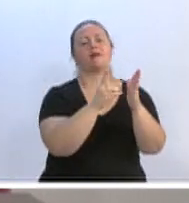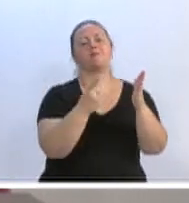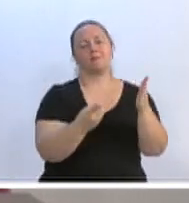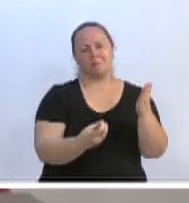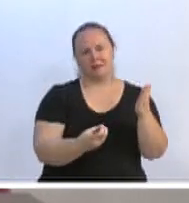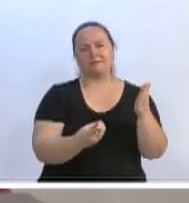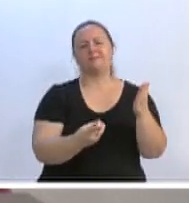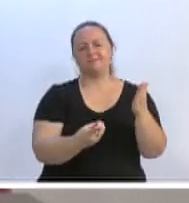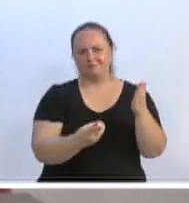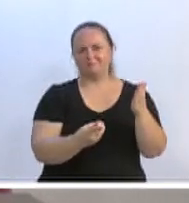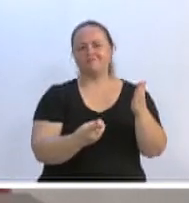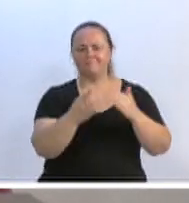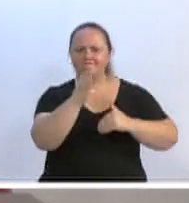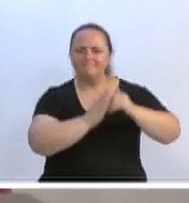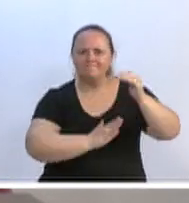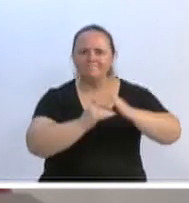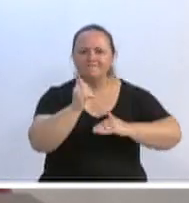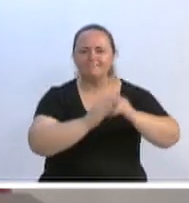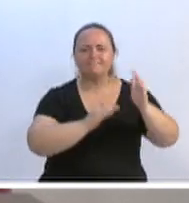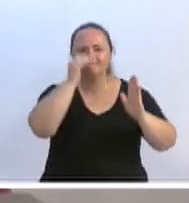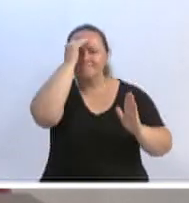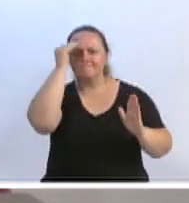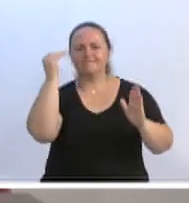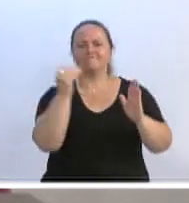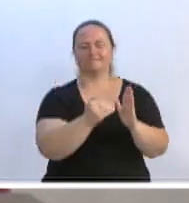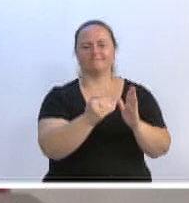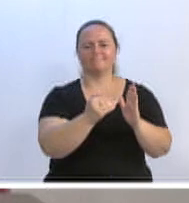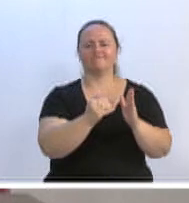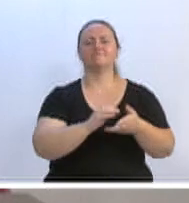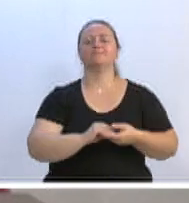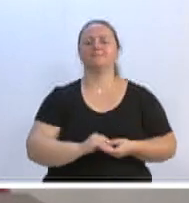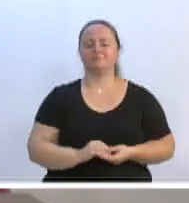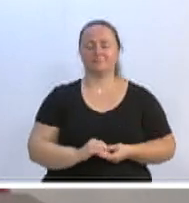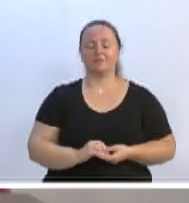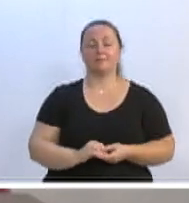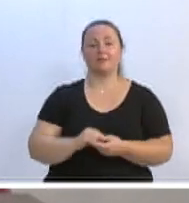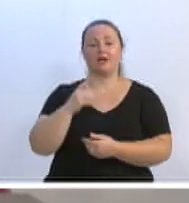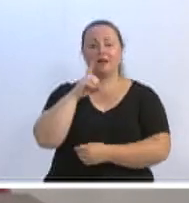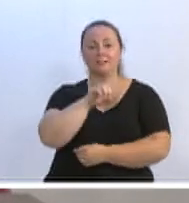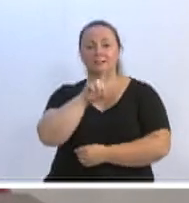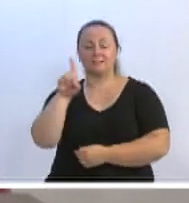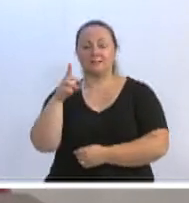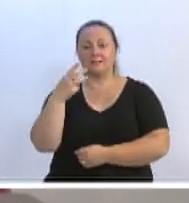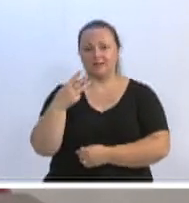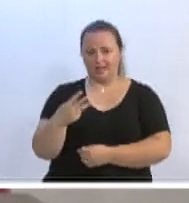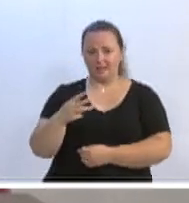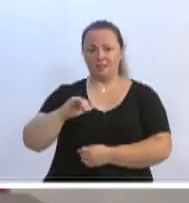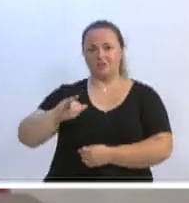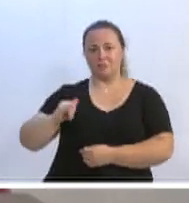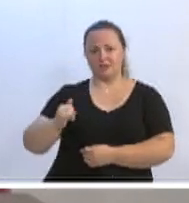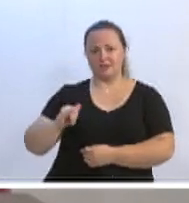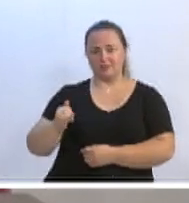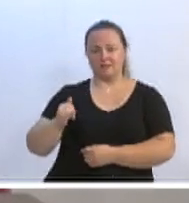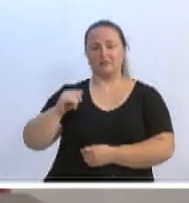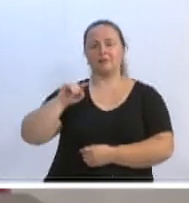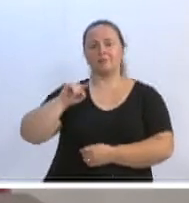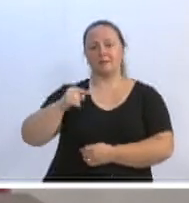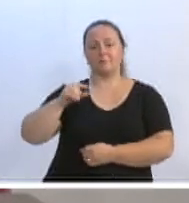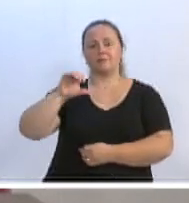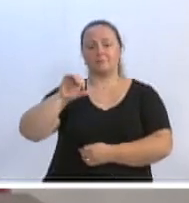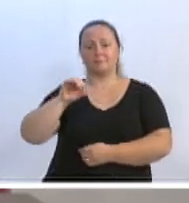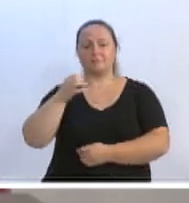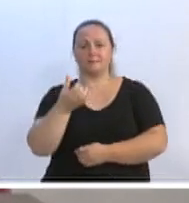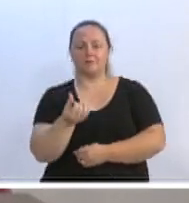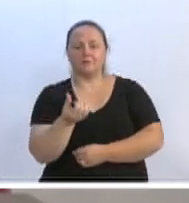Em 3 de janeiro de 1968, foi feita